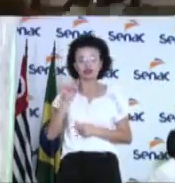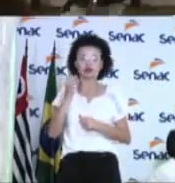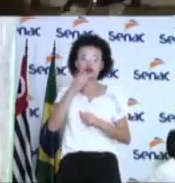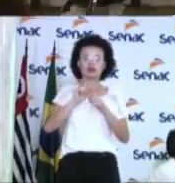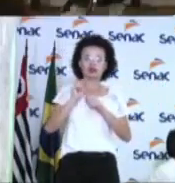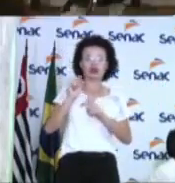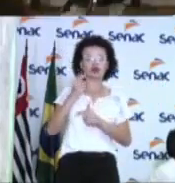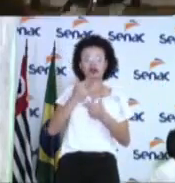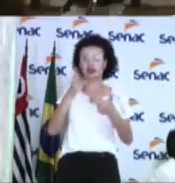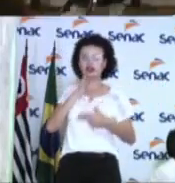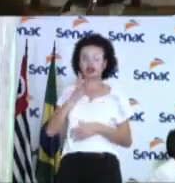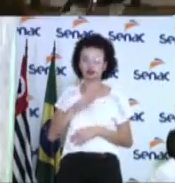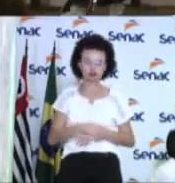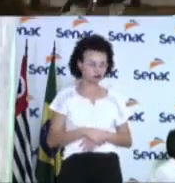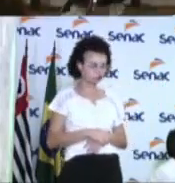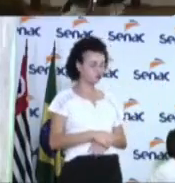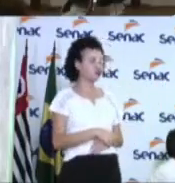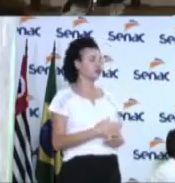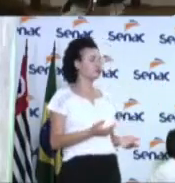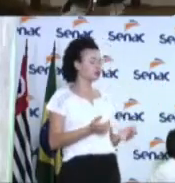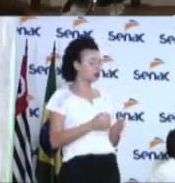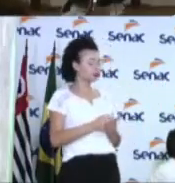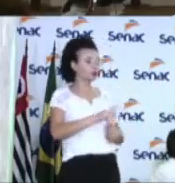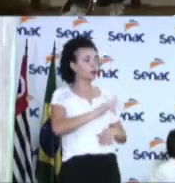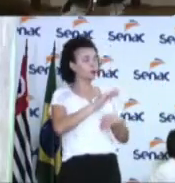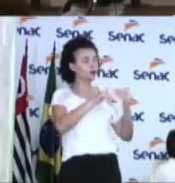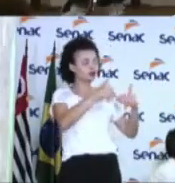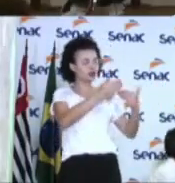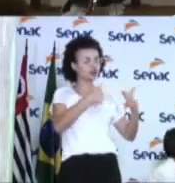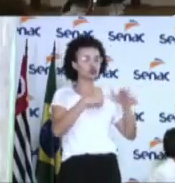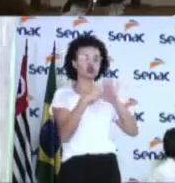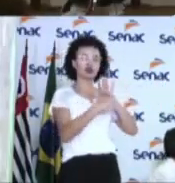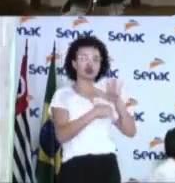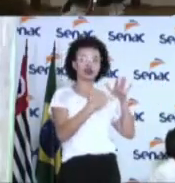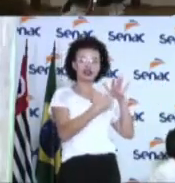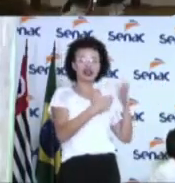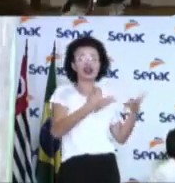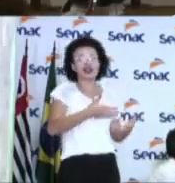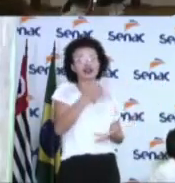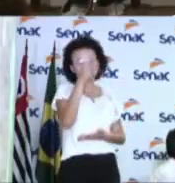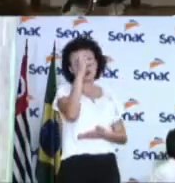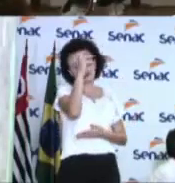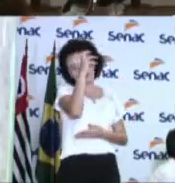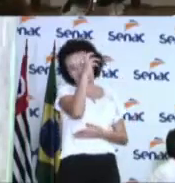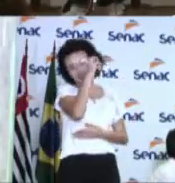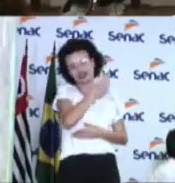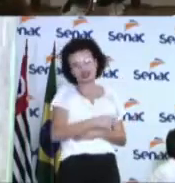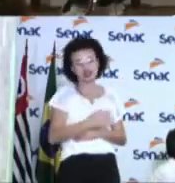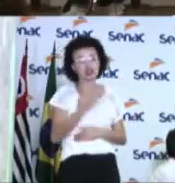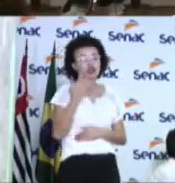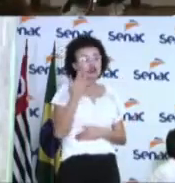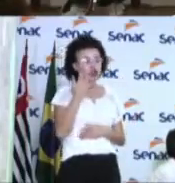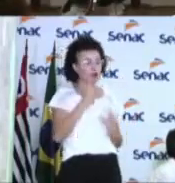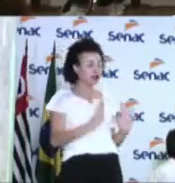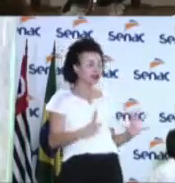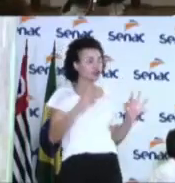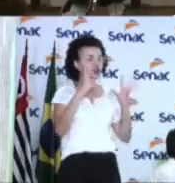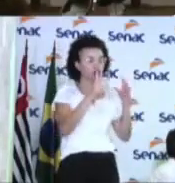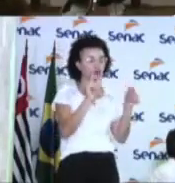Mas como processo, assim, a verdade é que a gente, indústria, ainda está aprendendo, né? A gente ainda não sabe exatamente como fazer, a gente